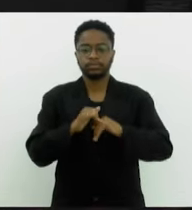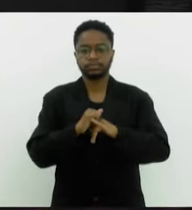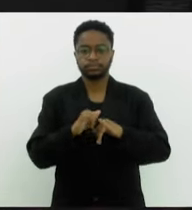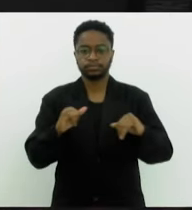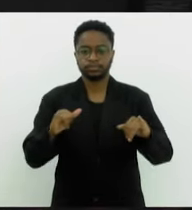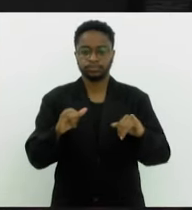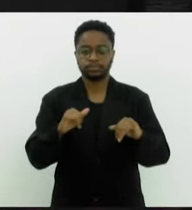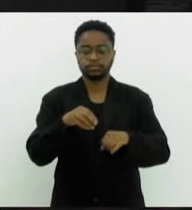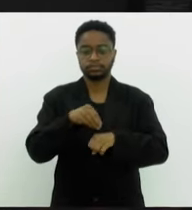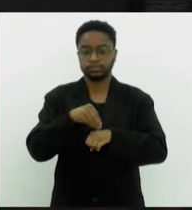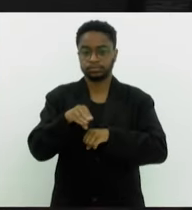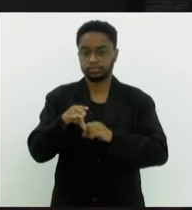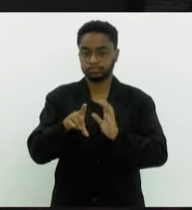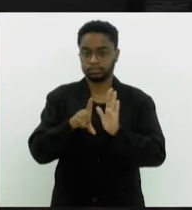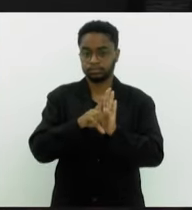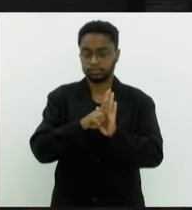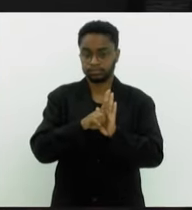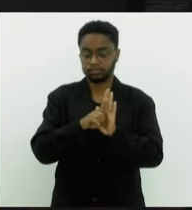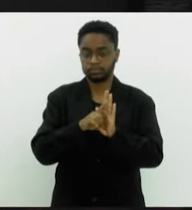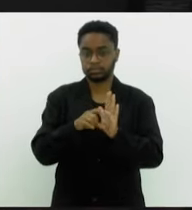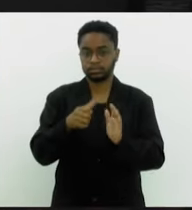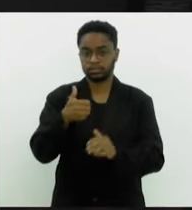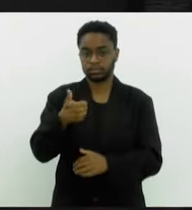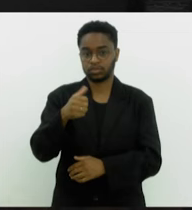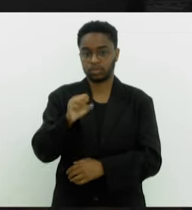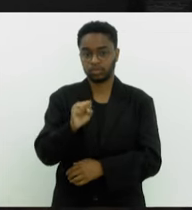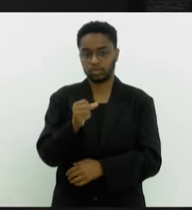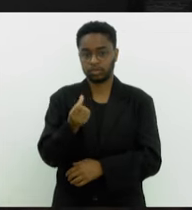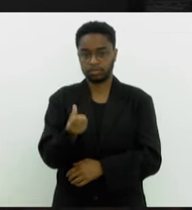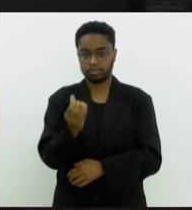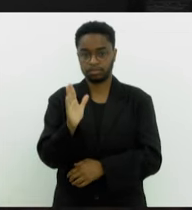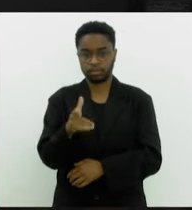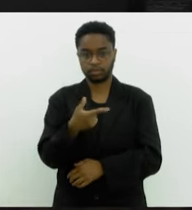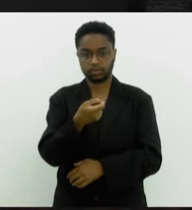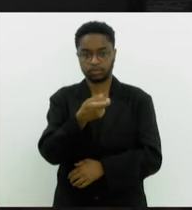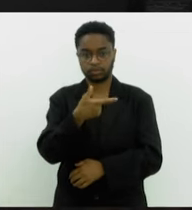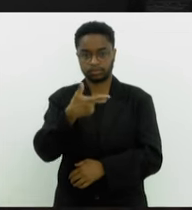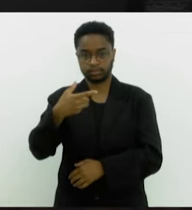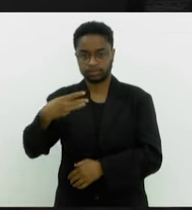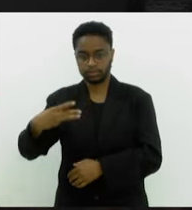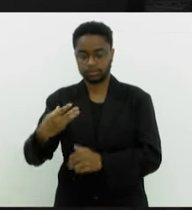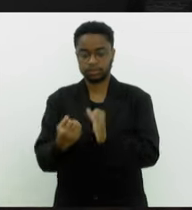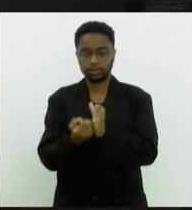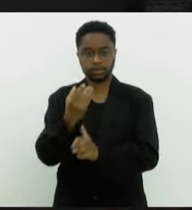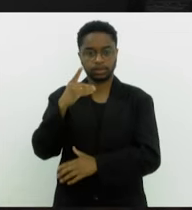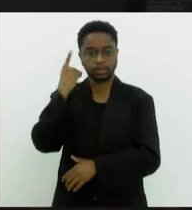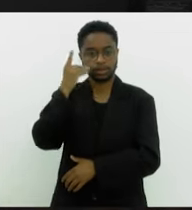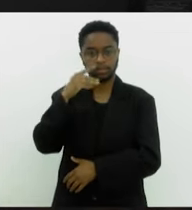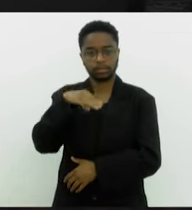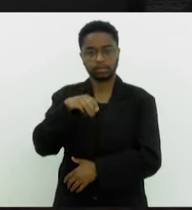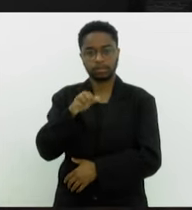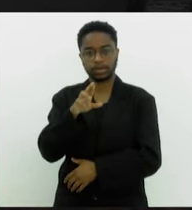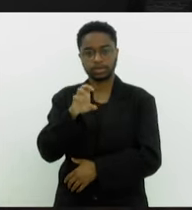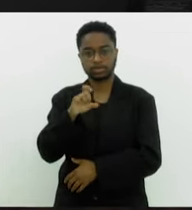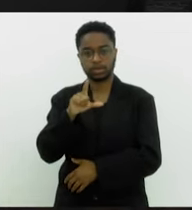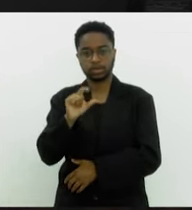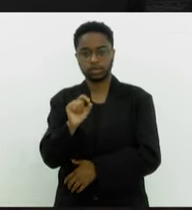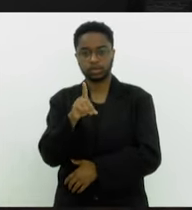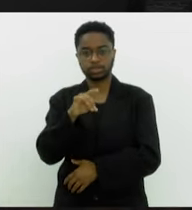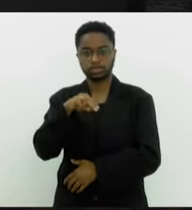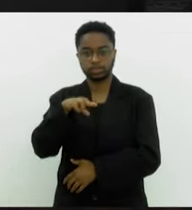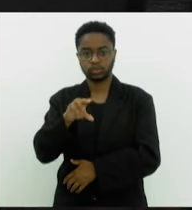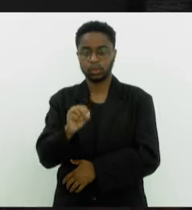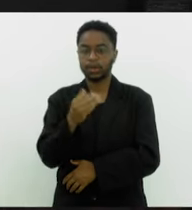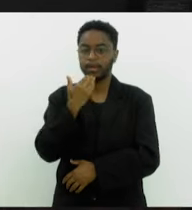Anuncio indicação legislativa número 186/2023, de autoria do deputado Marcelo Dino, que solicita